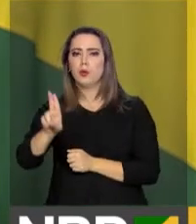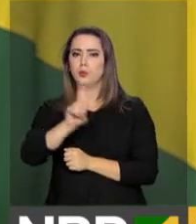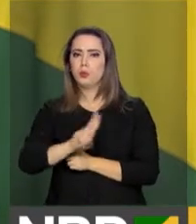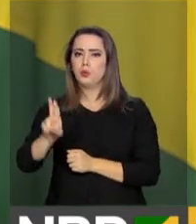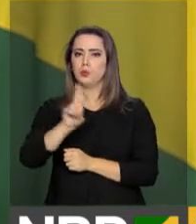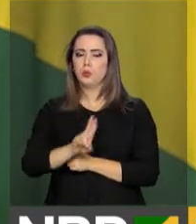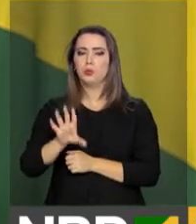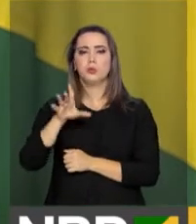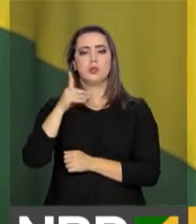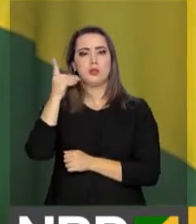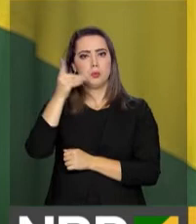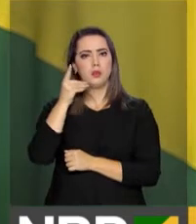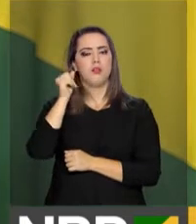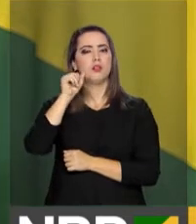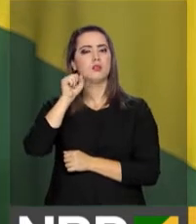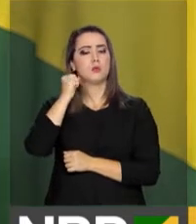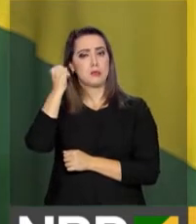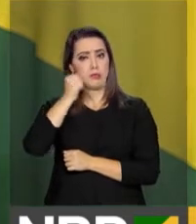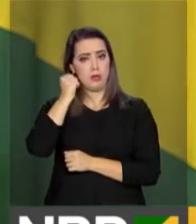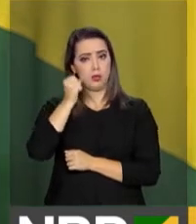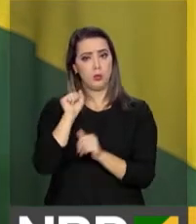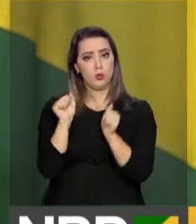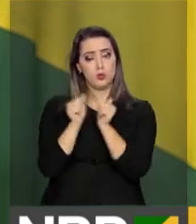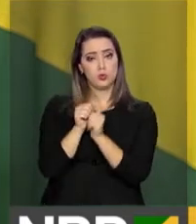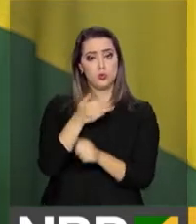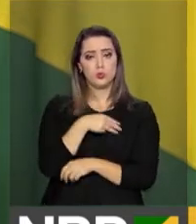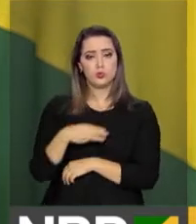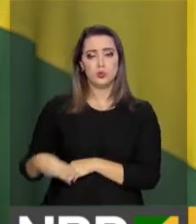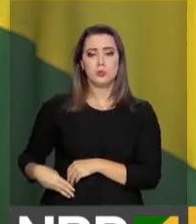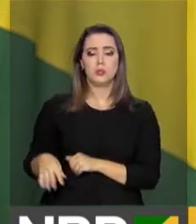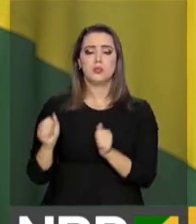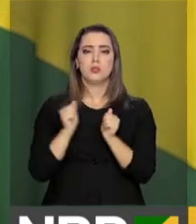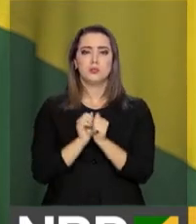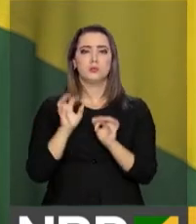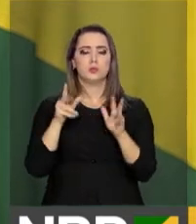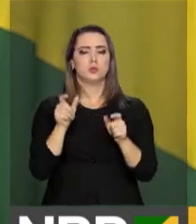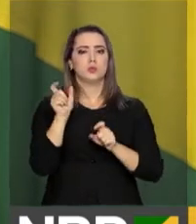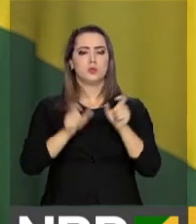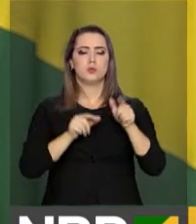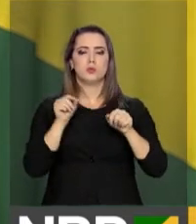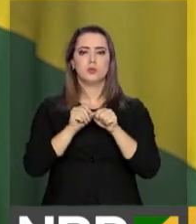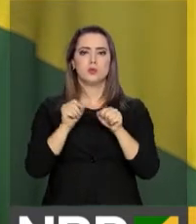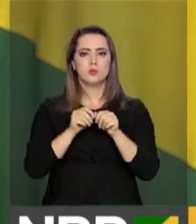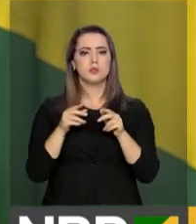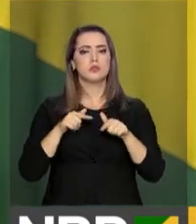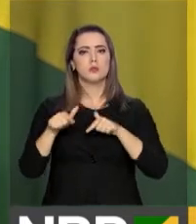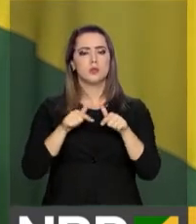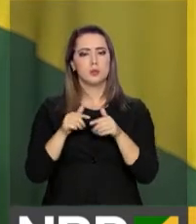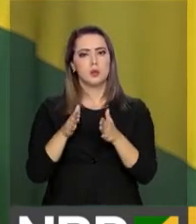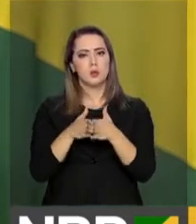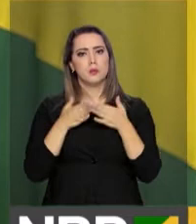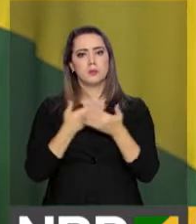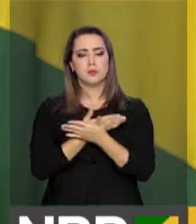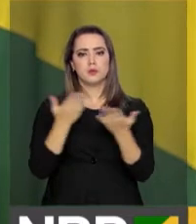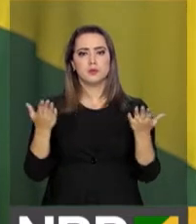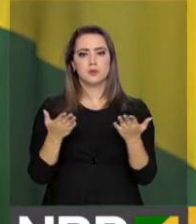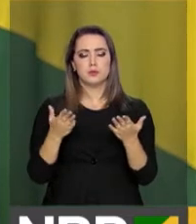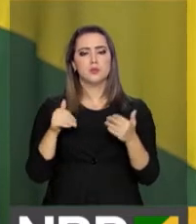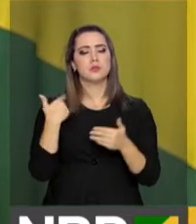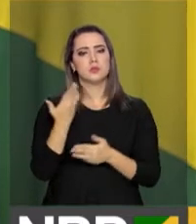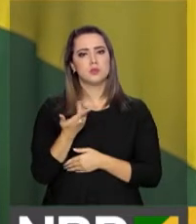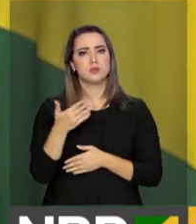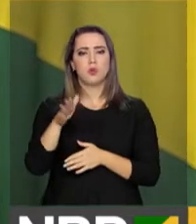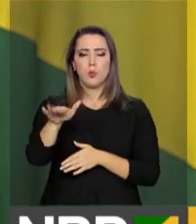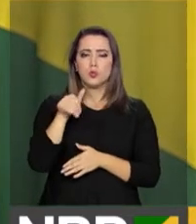todos senadores ministros o que todos estão fazendo é isso que eu peço aos senhores e foi por isso que eu digo vamos